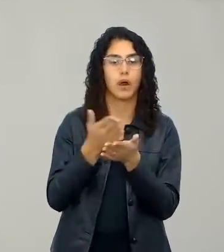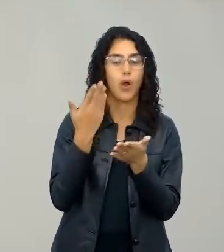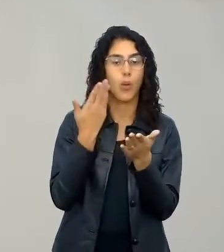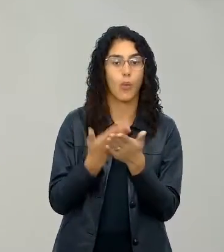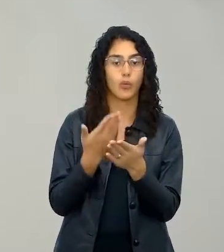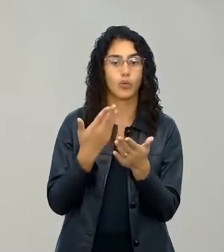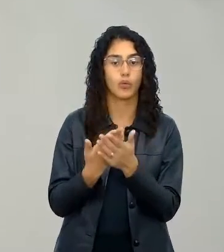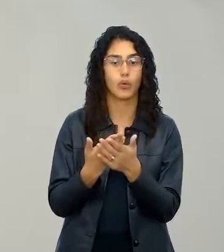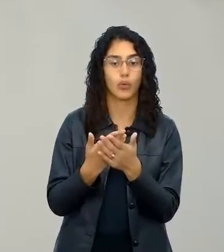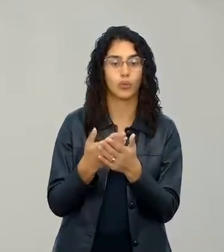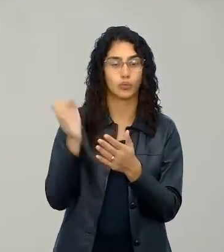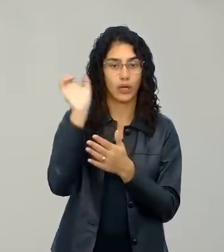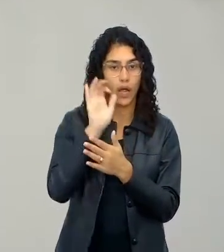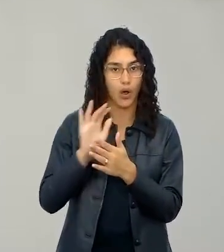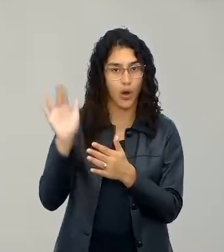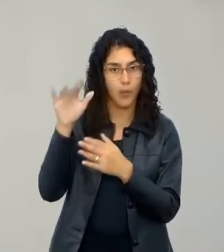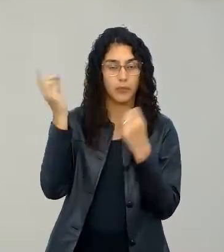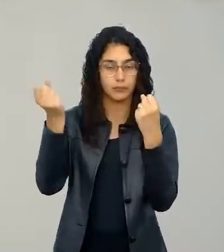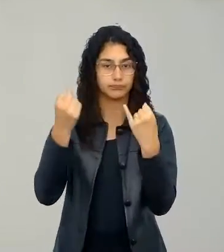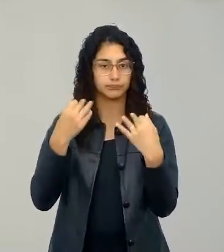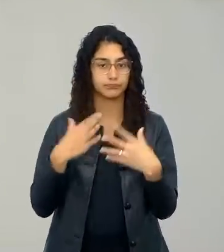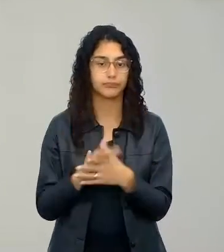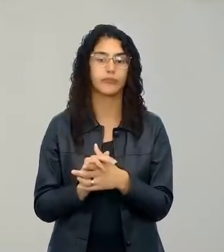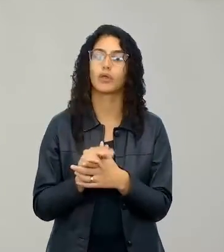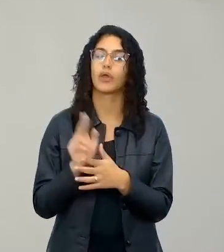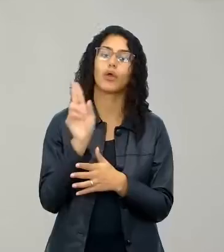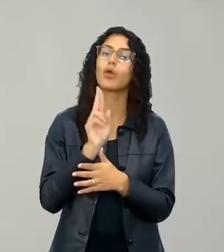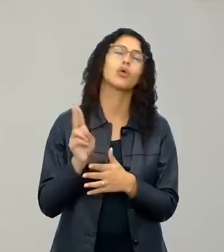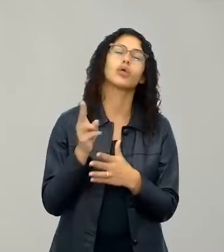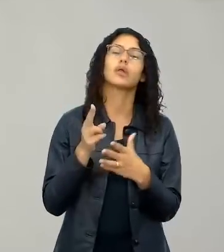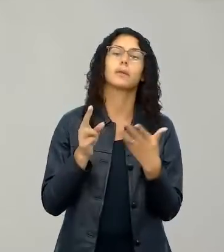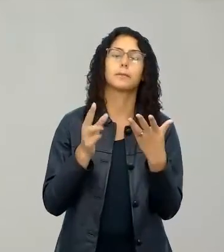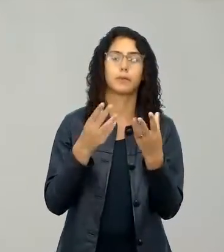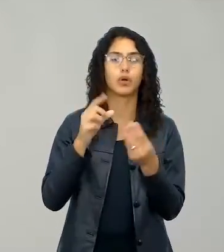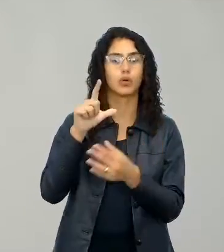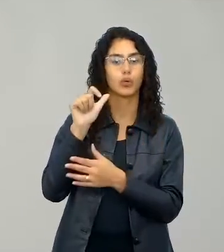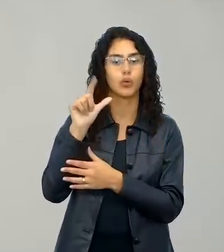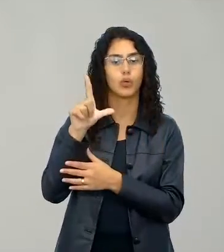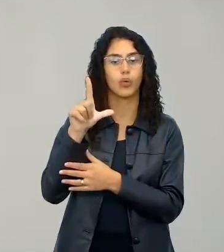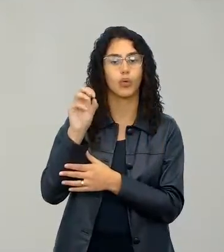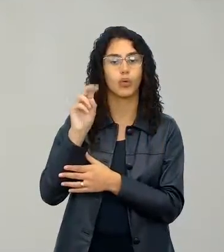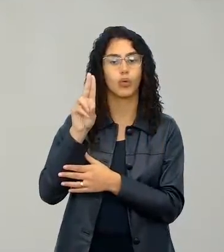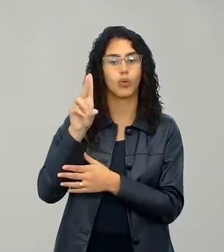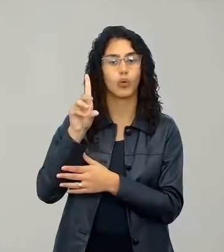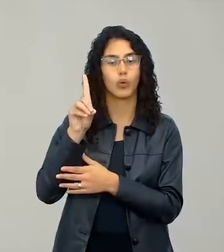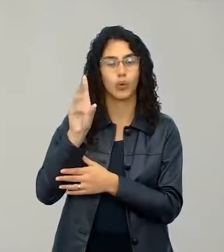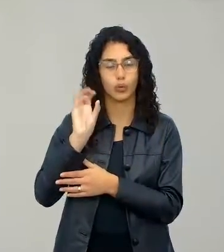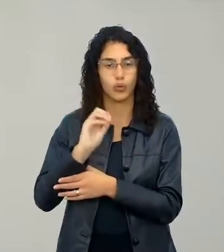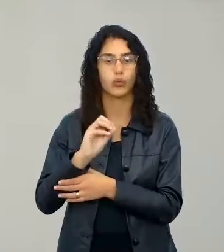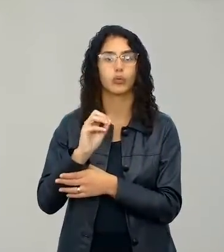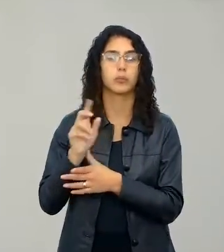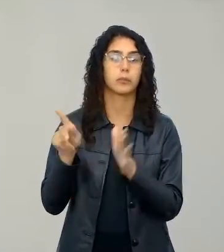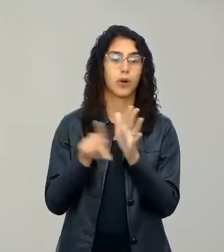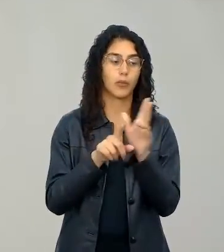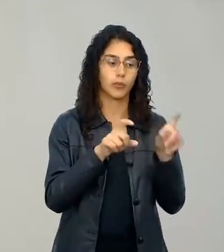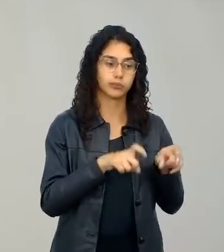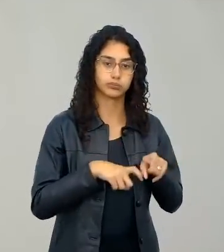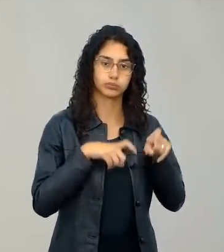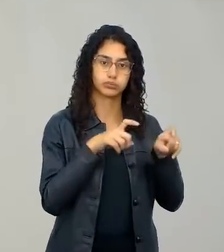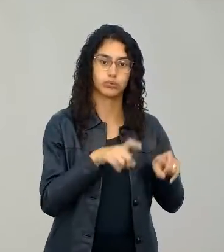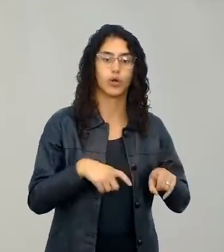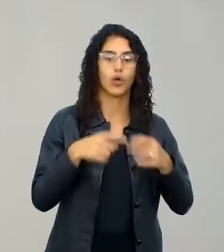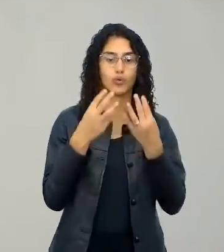ali na Europa dizendo que eles utilizam muito esse lodo para fertilizante de agricultura. E